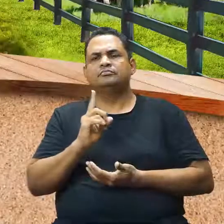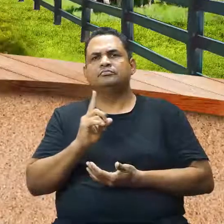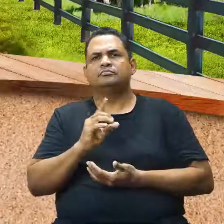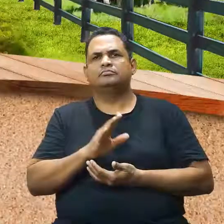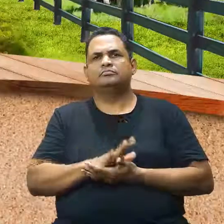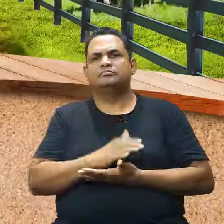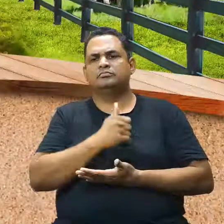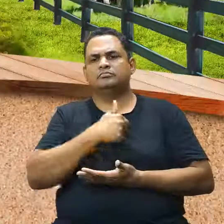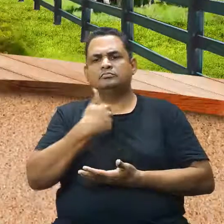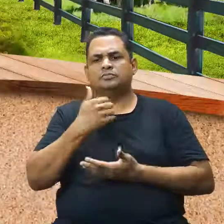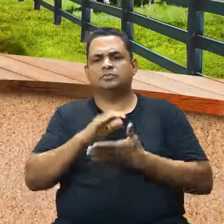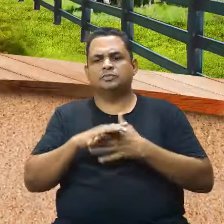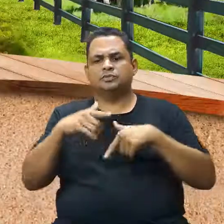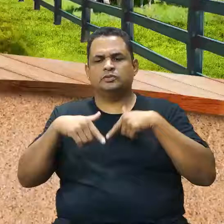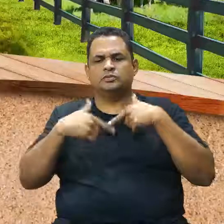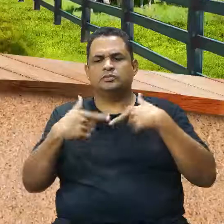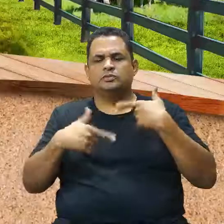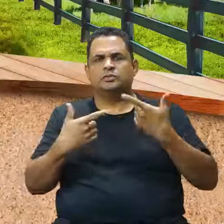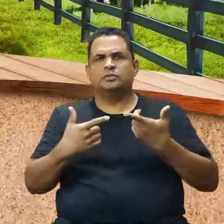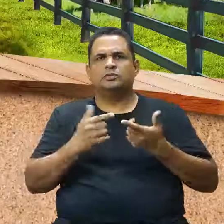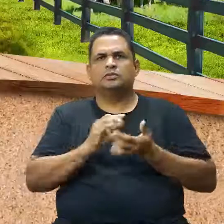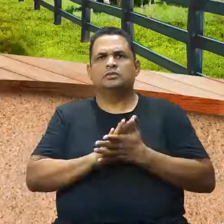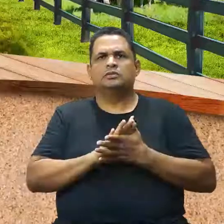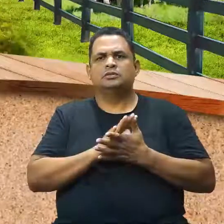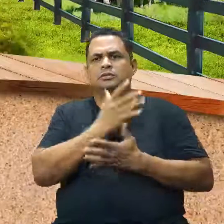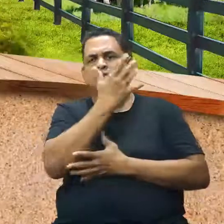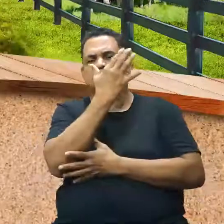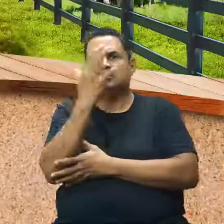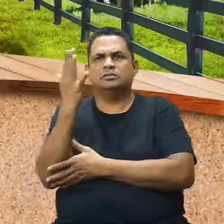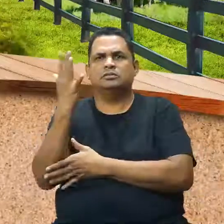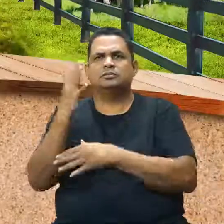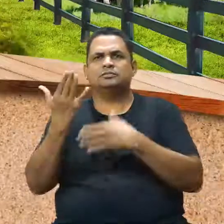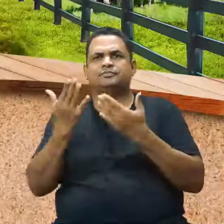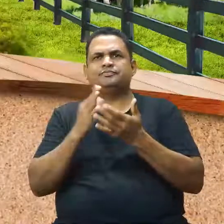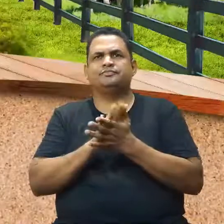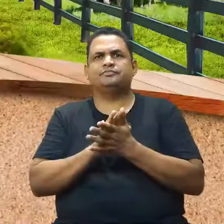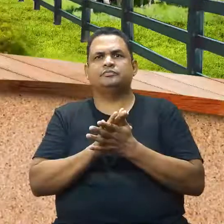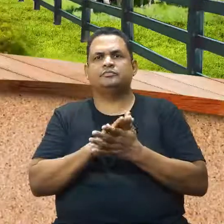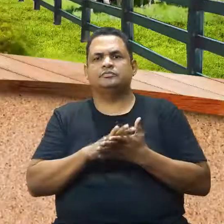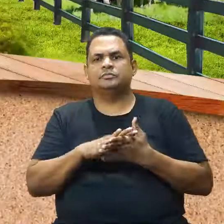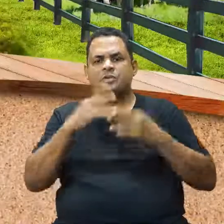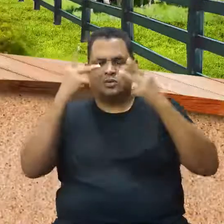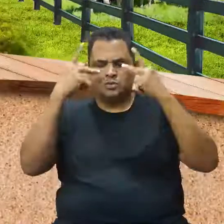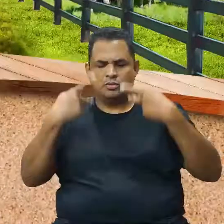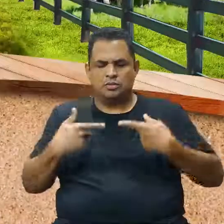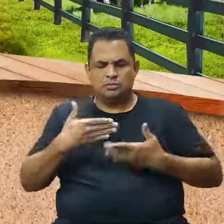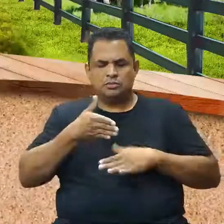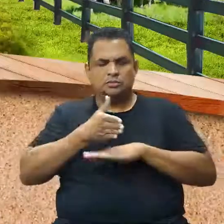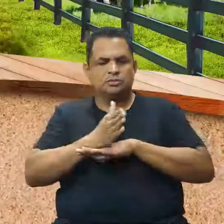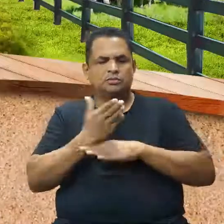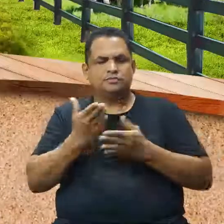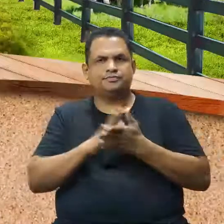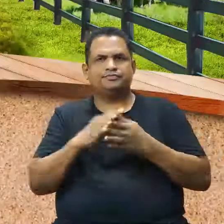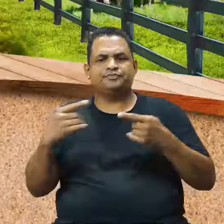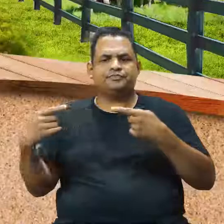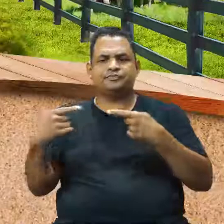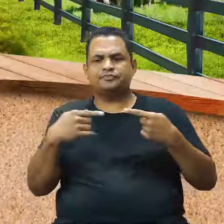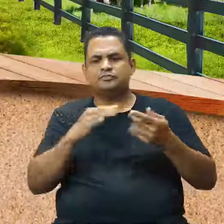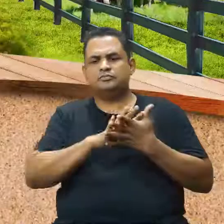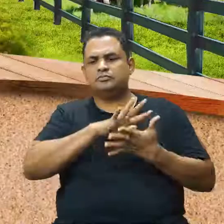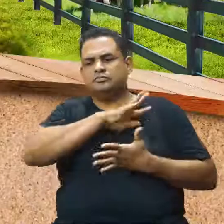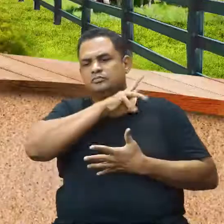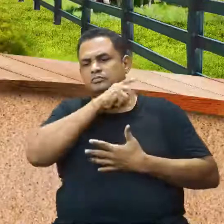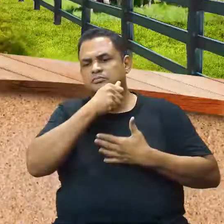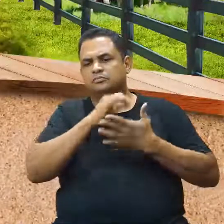de produção, mas o benefício floresta e o ser humano que está inserido ali, relacionado com a fauna e